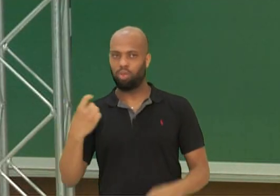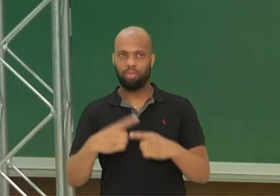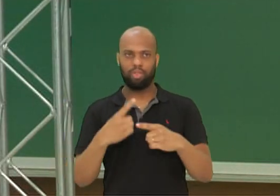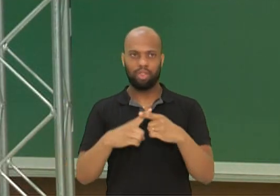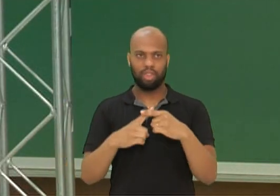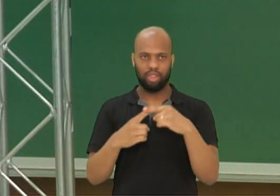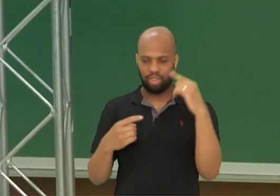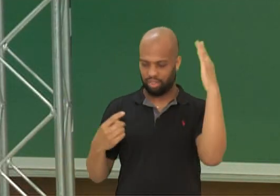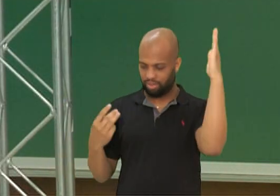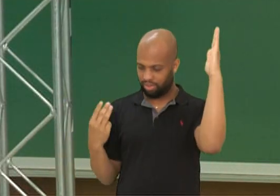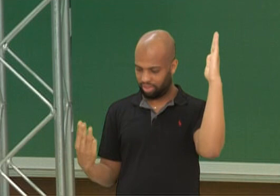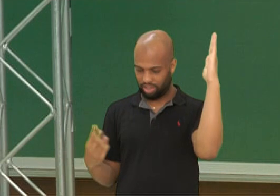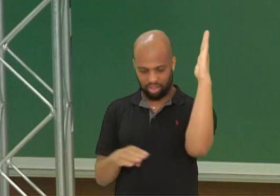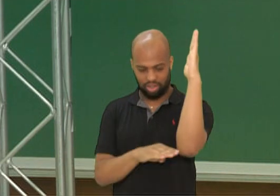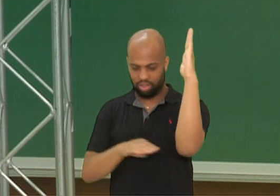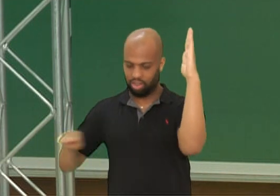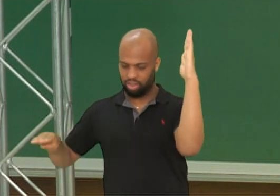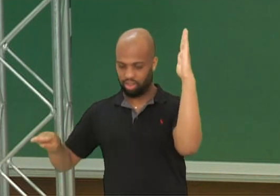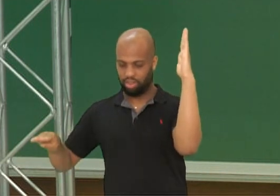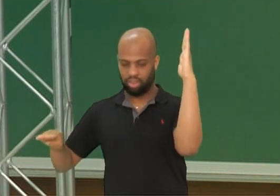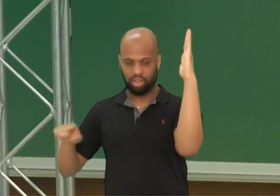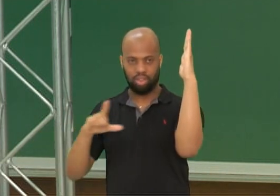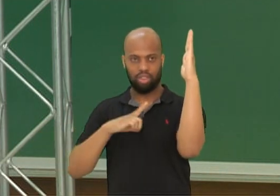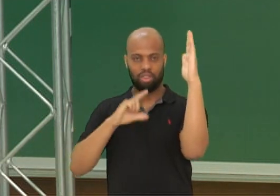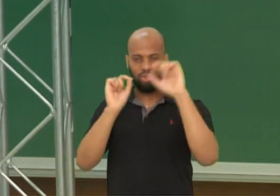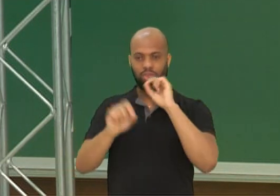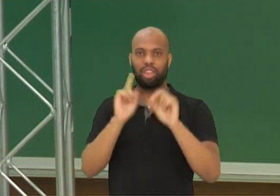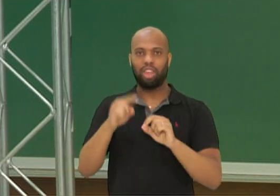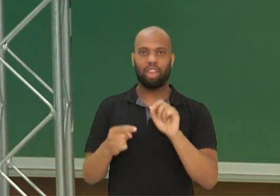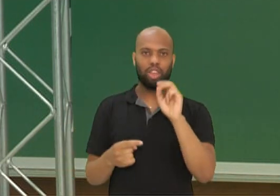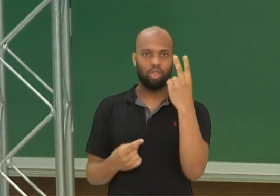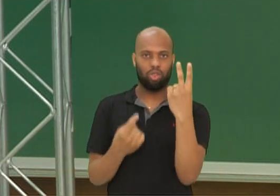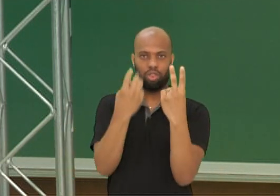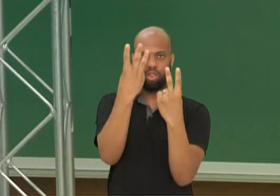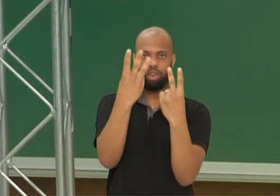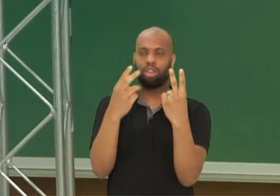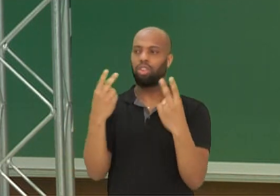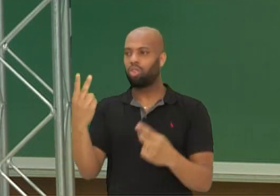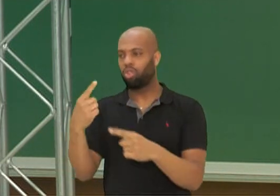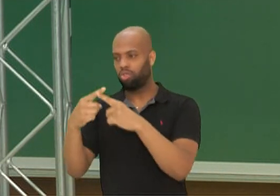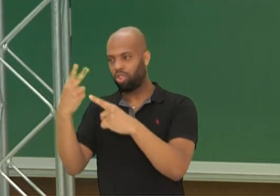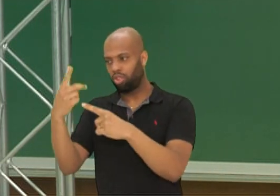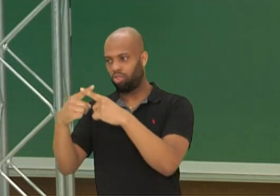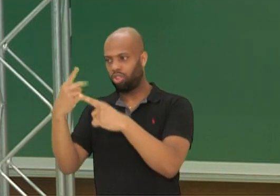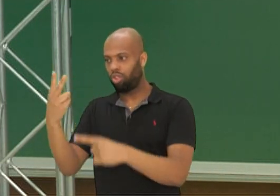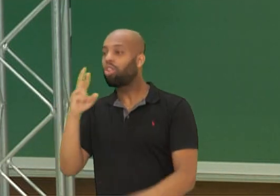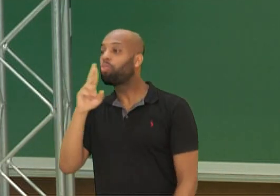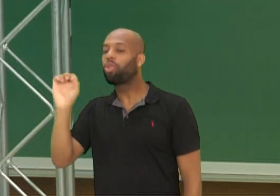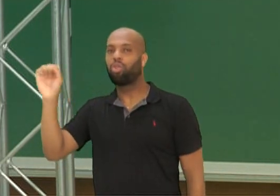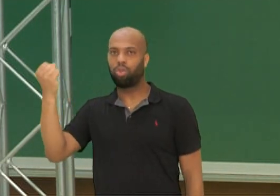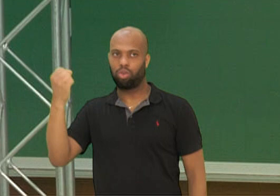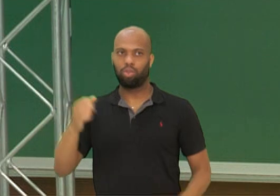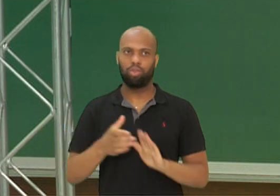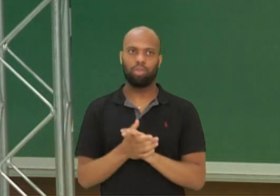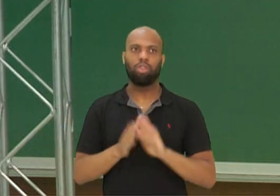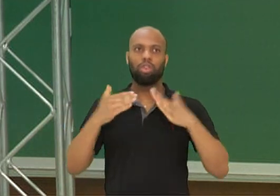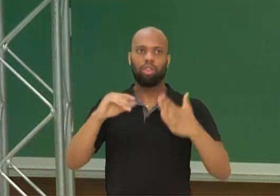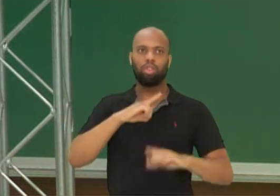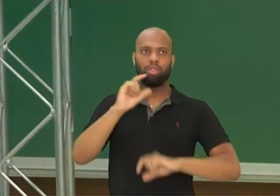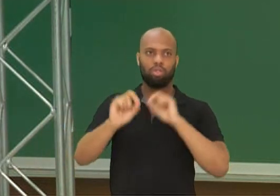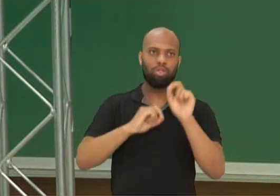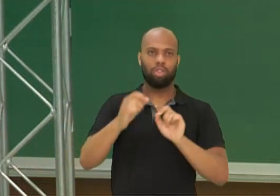Porque 3 no lugar do x seria 2 elevado a 3. 2 vezes 2 vezes 2 são 8. Então